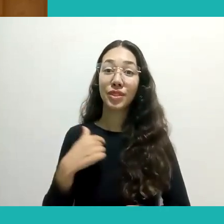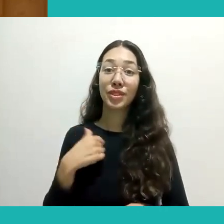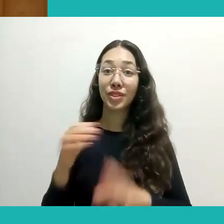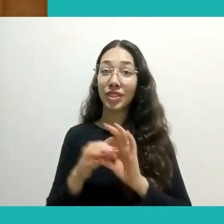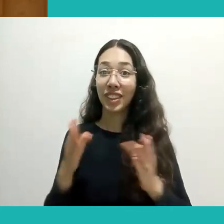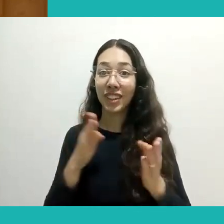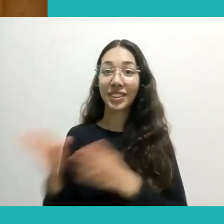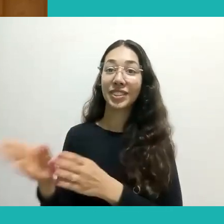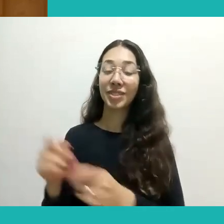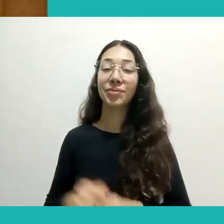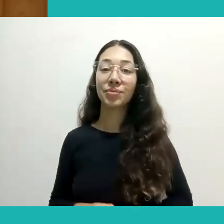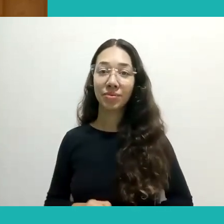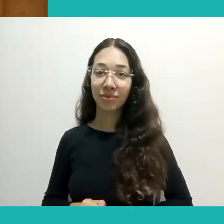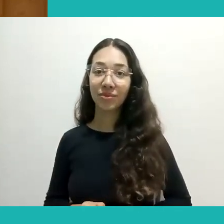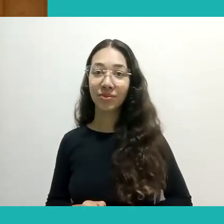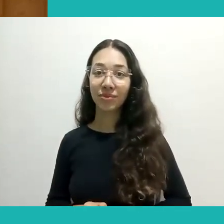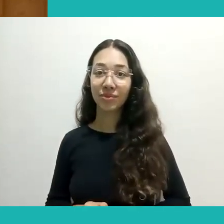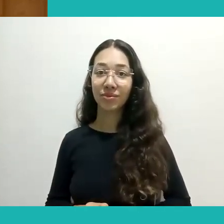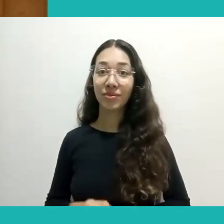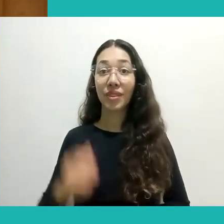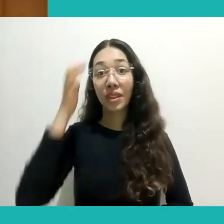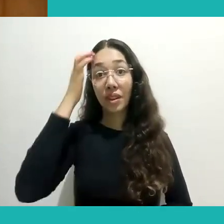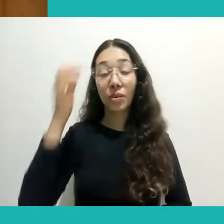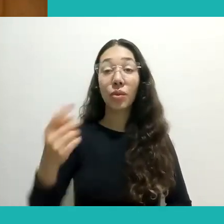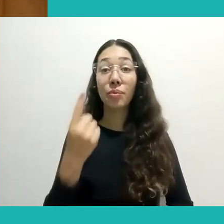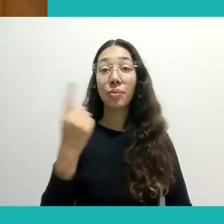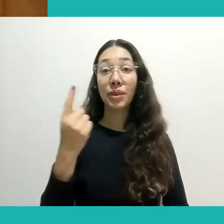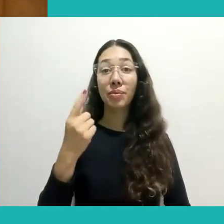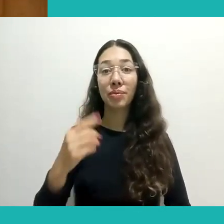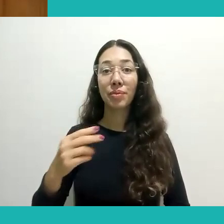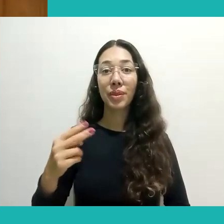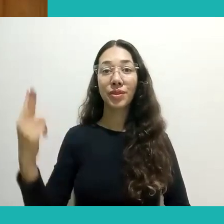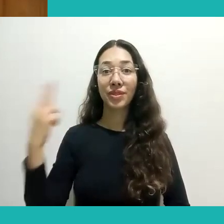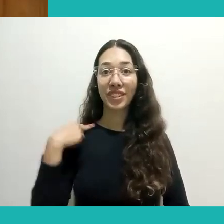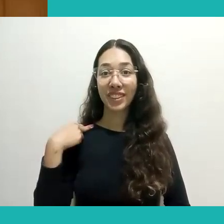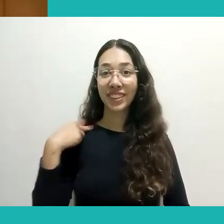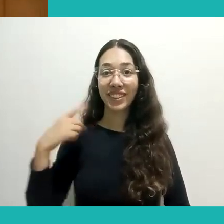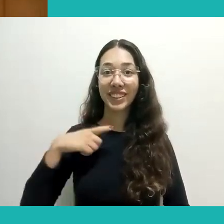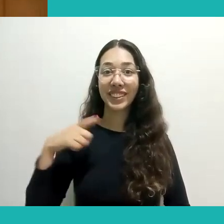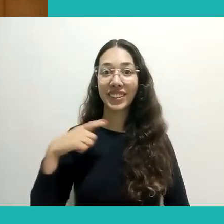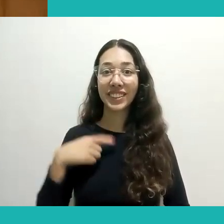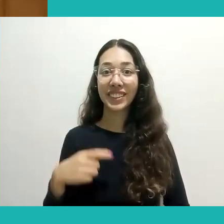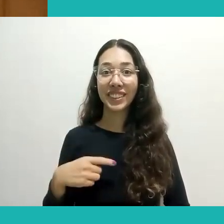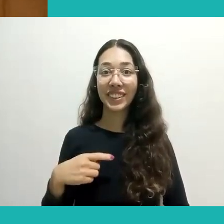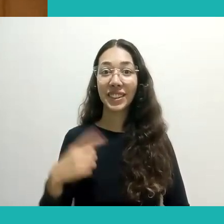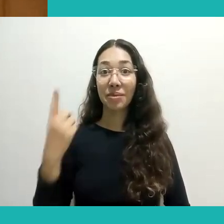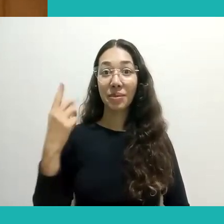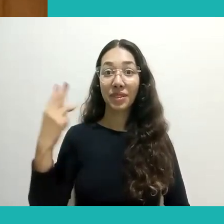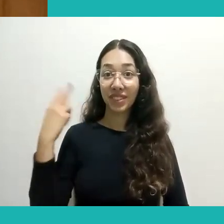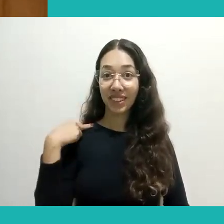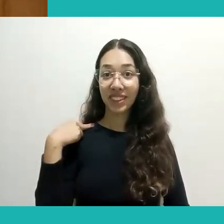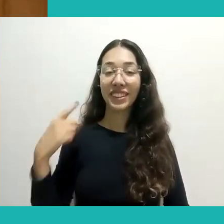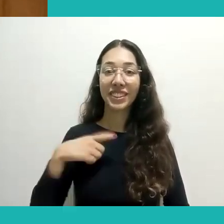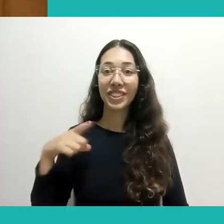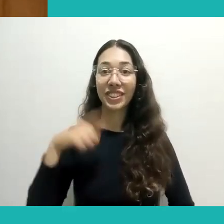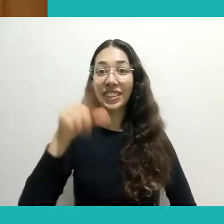diretamente a palavra para primeiro-tenente, e ela me disse que é primeiro-tenente, não primeira-tenente, que não tem